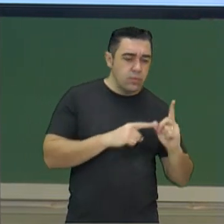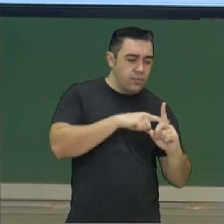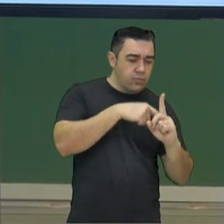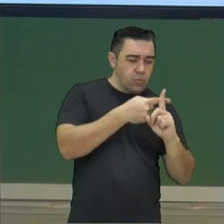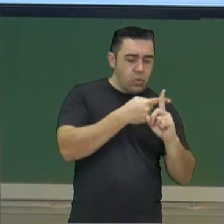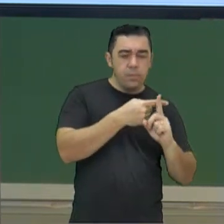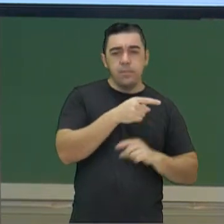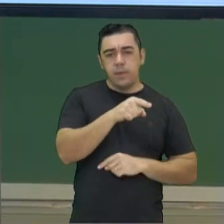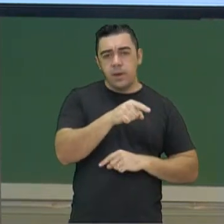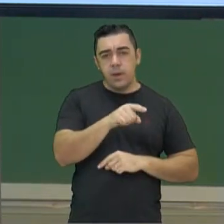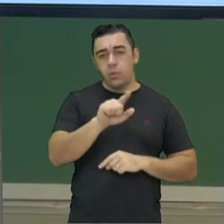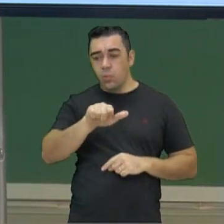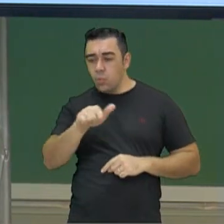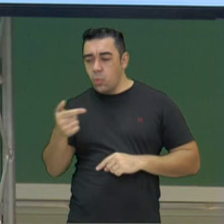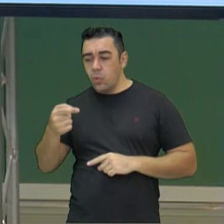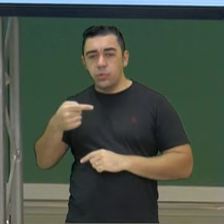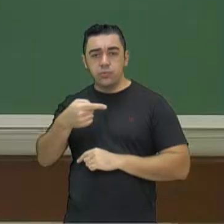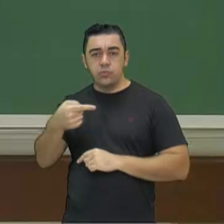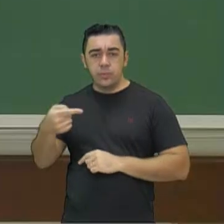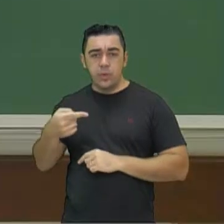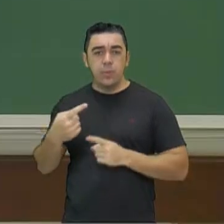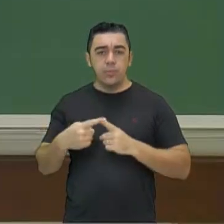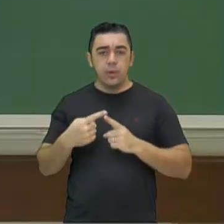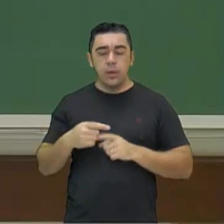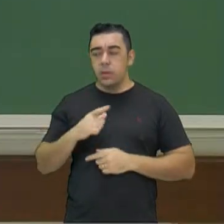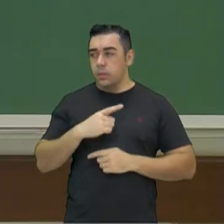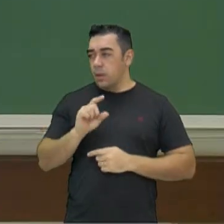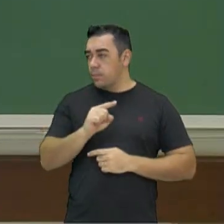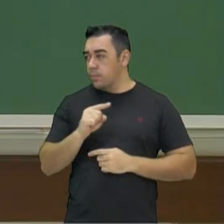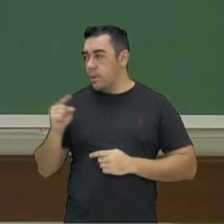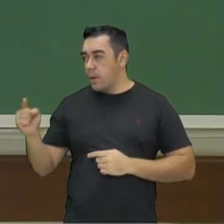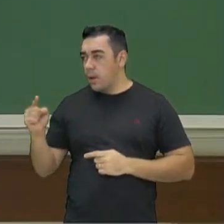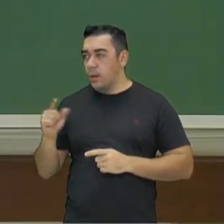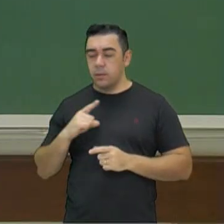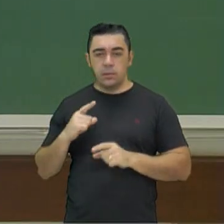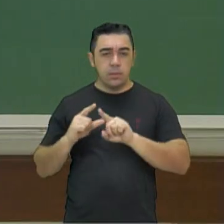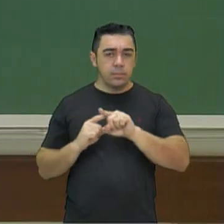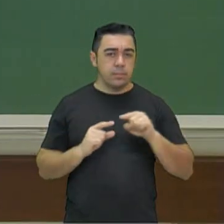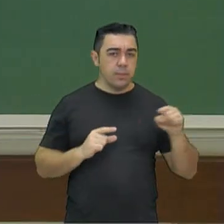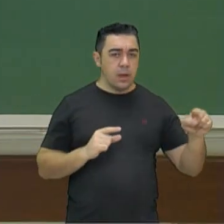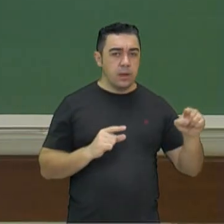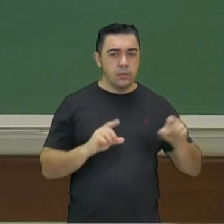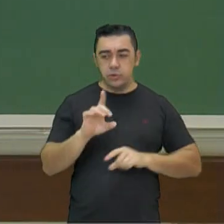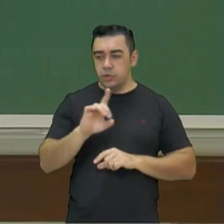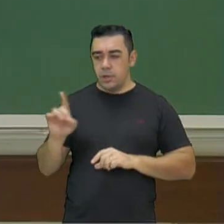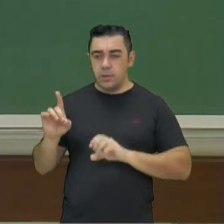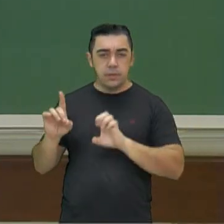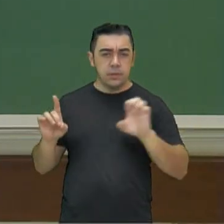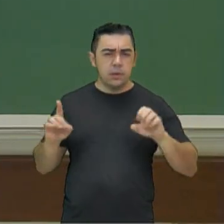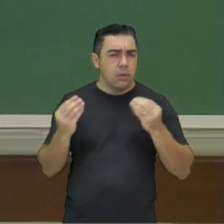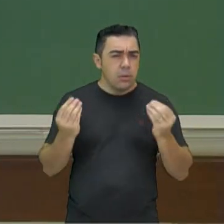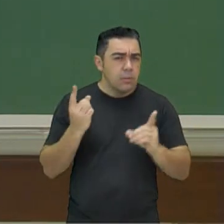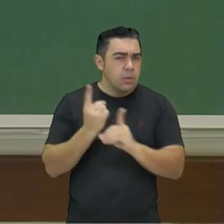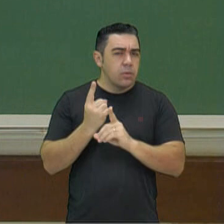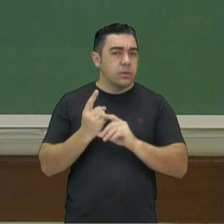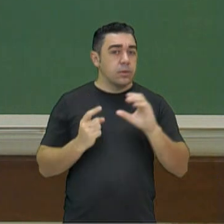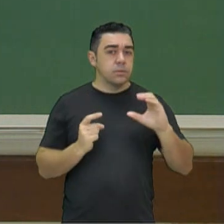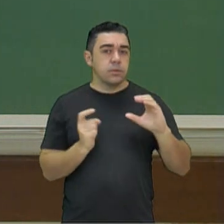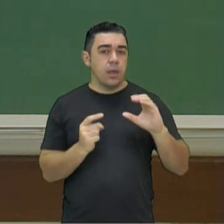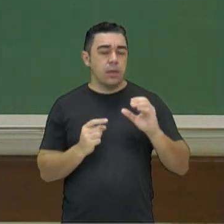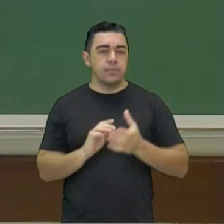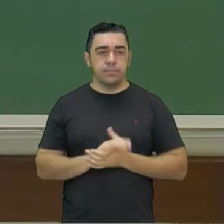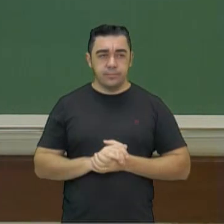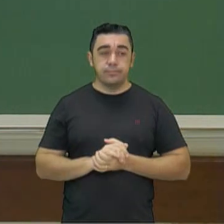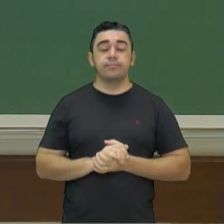eu vou subtrair, porque um está para a direita, o outro está para a esquerda. Então, como que a gente vai fazer para calcular o valor de